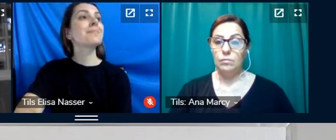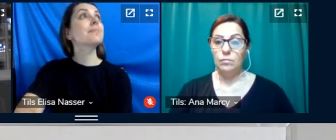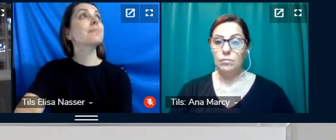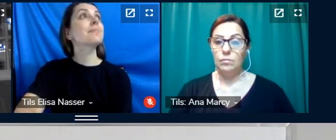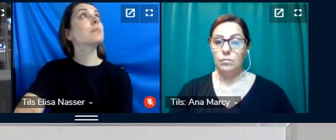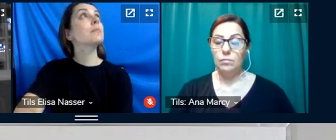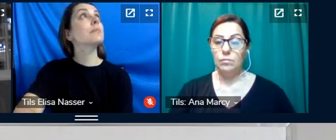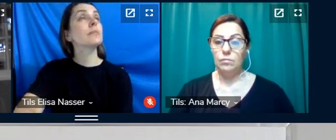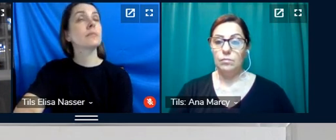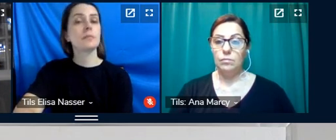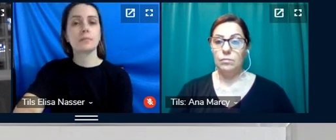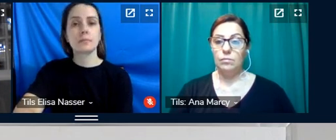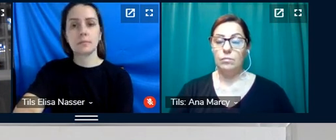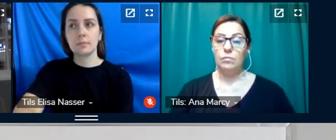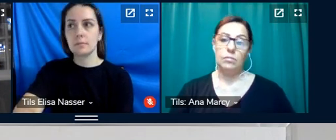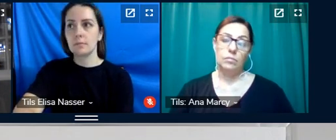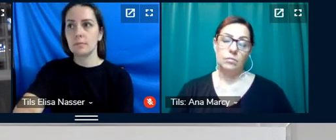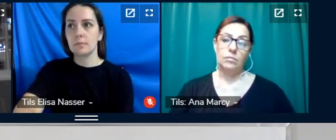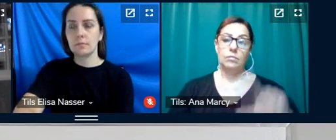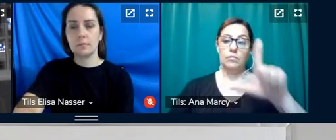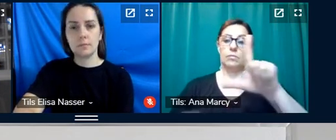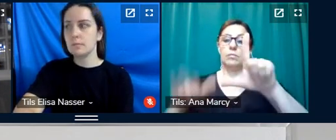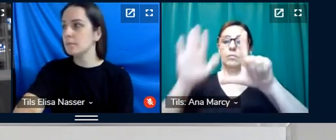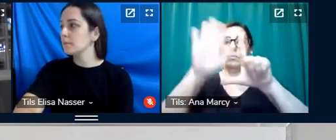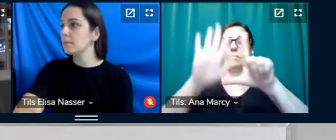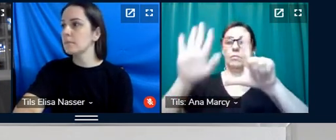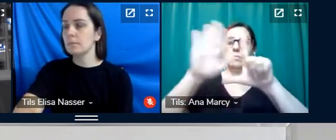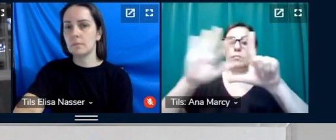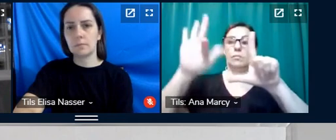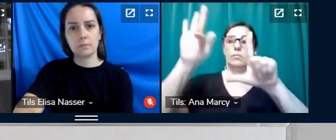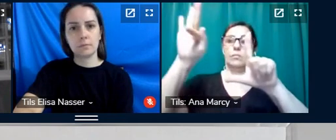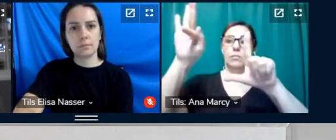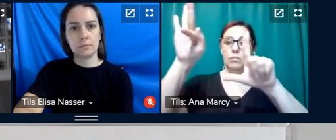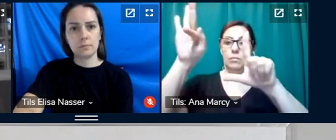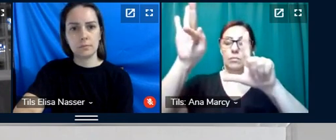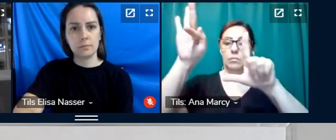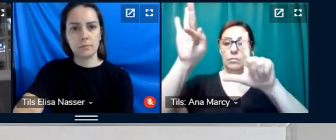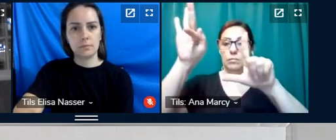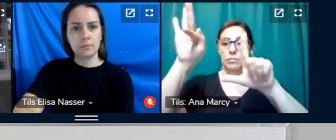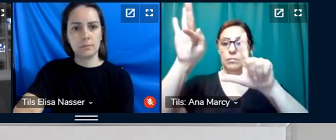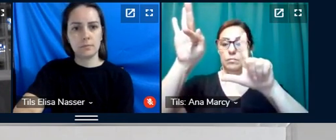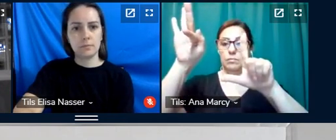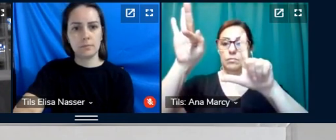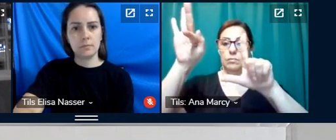Tá? Chamo isso aqui de F. F vale